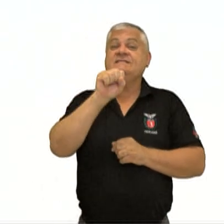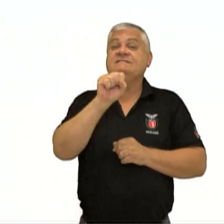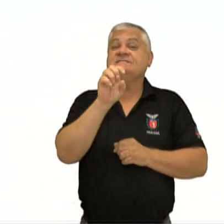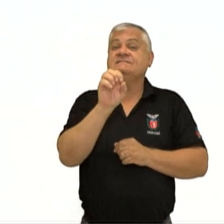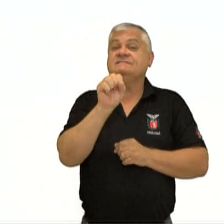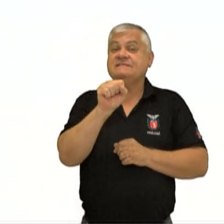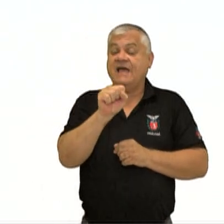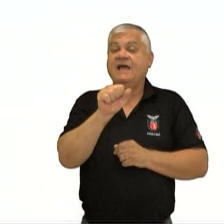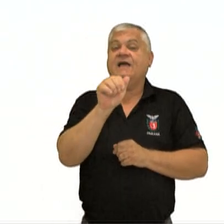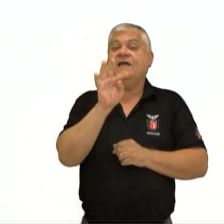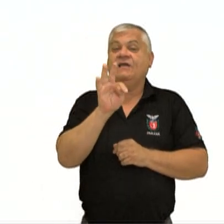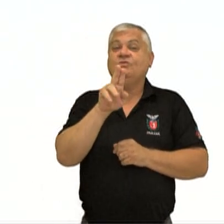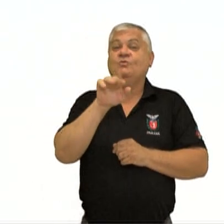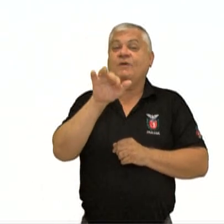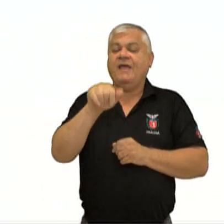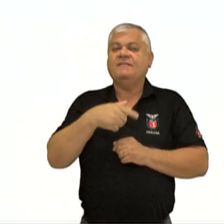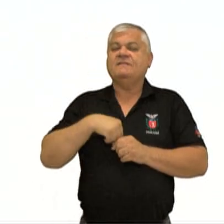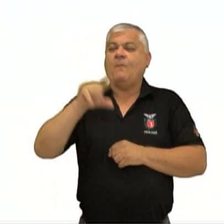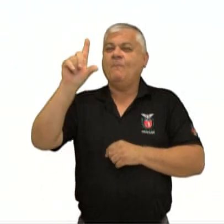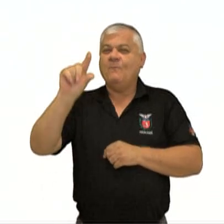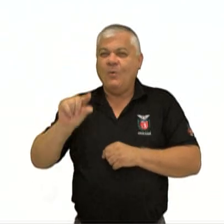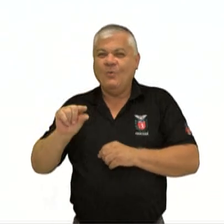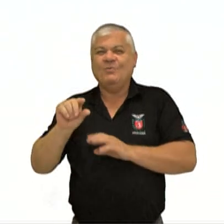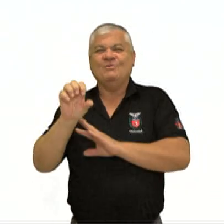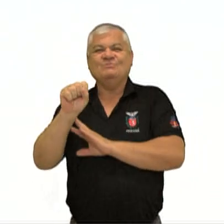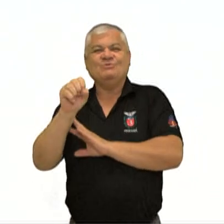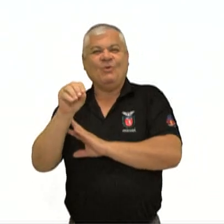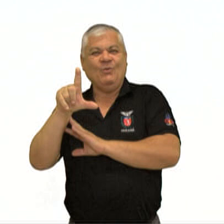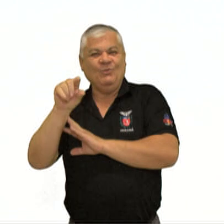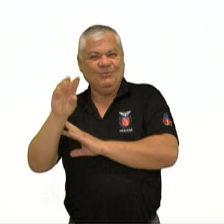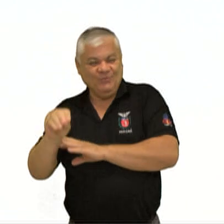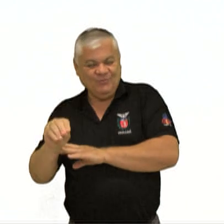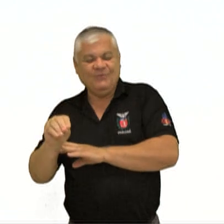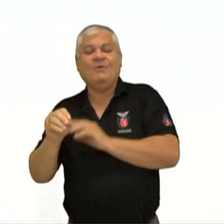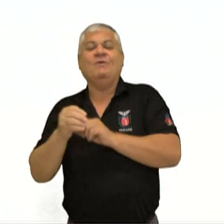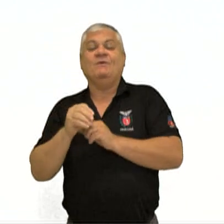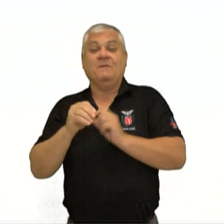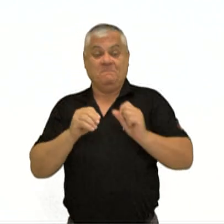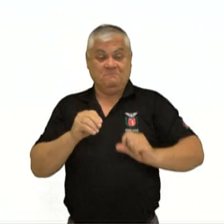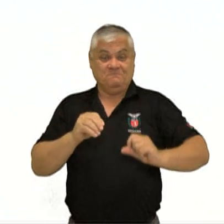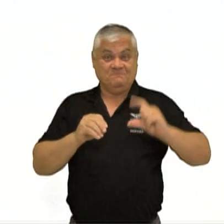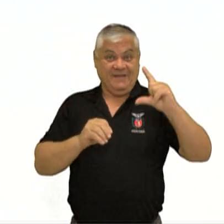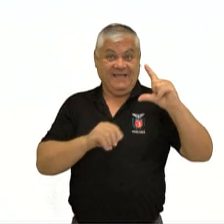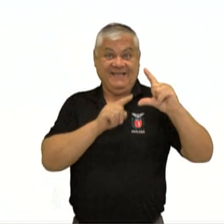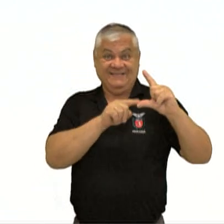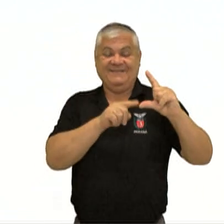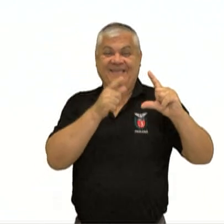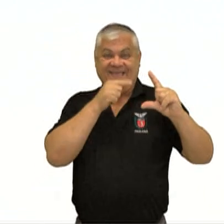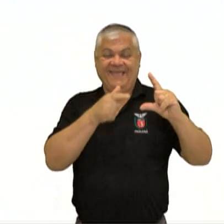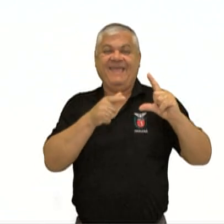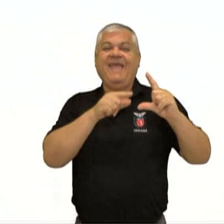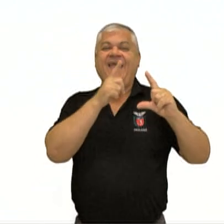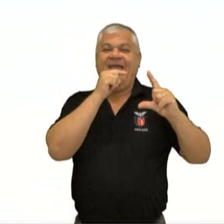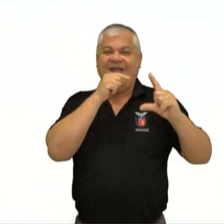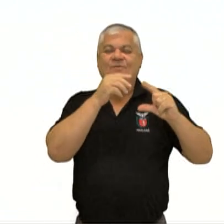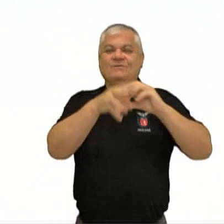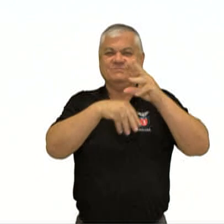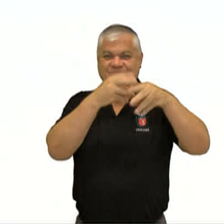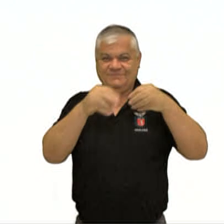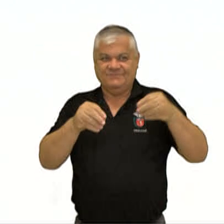preparada com menos quantidade de soluto do que o coeficiente de solubilidade que foi especificado lá para a